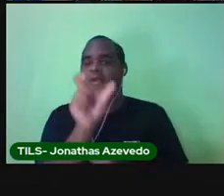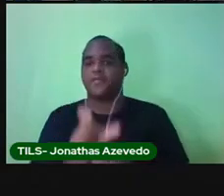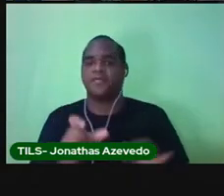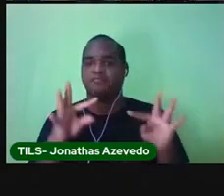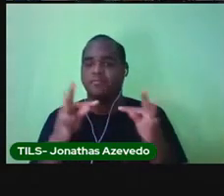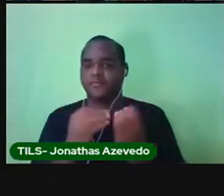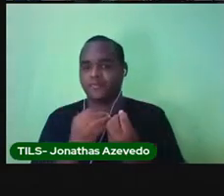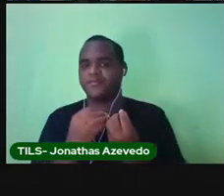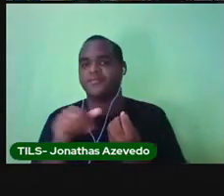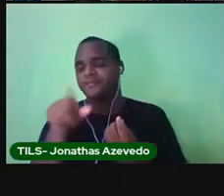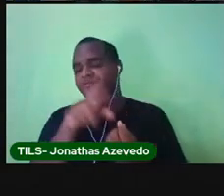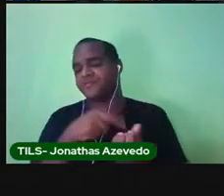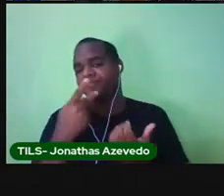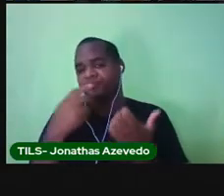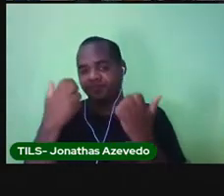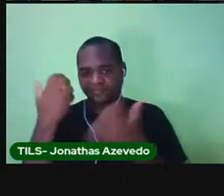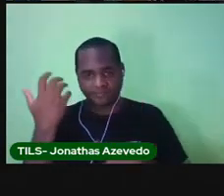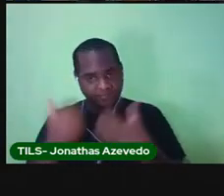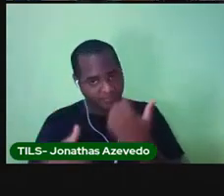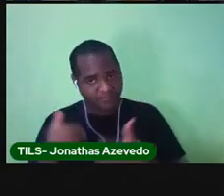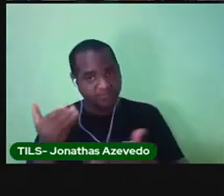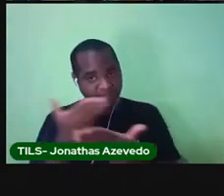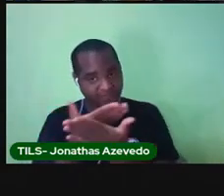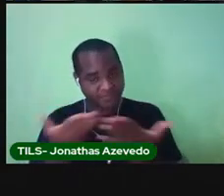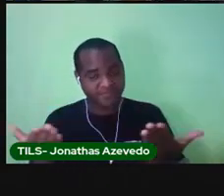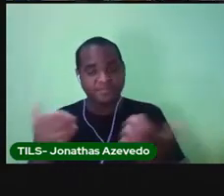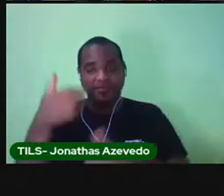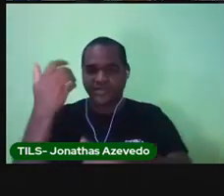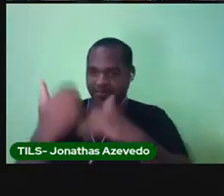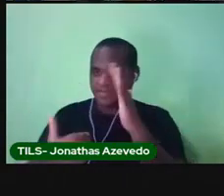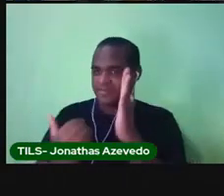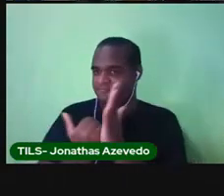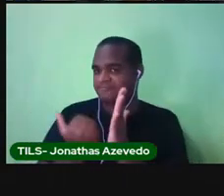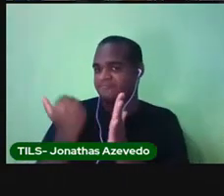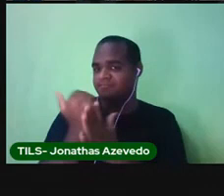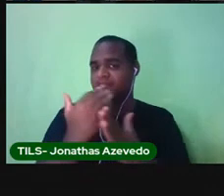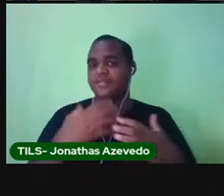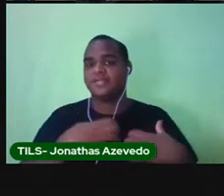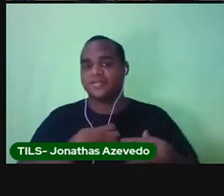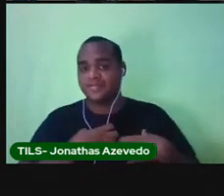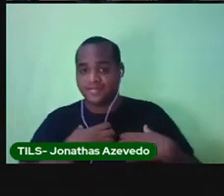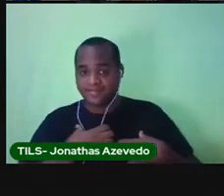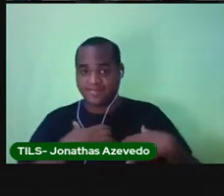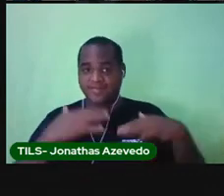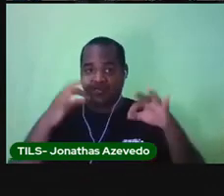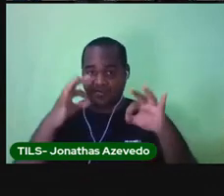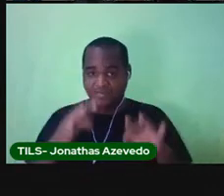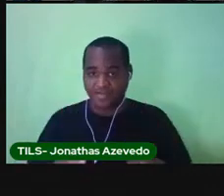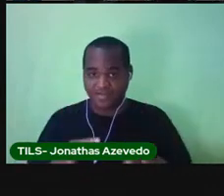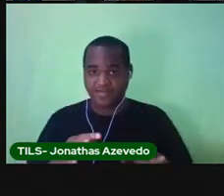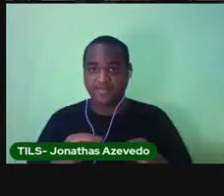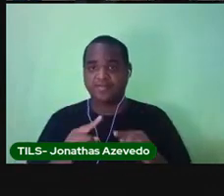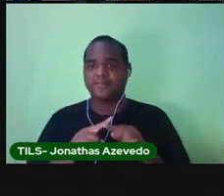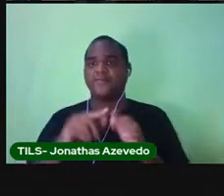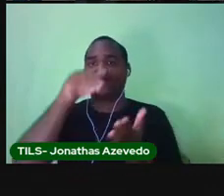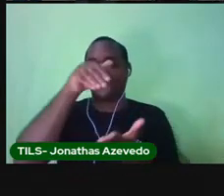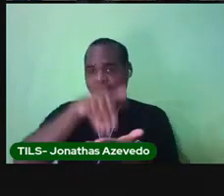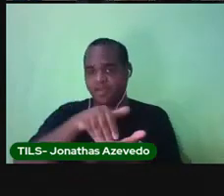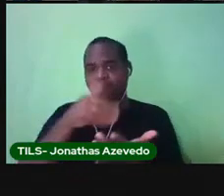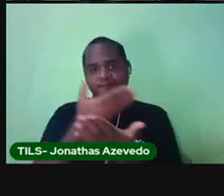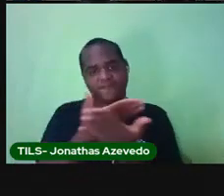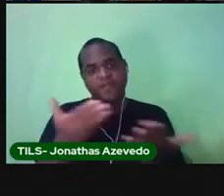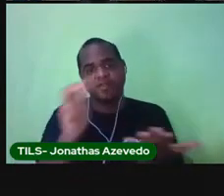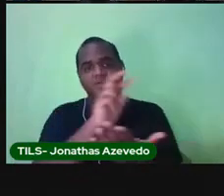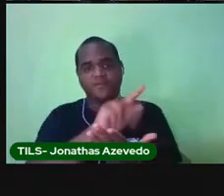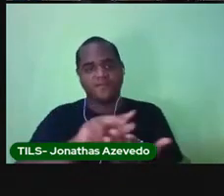aquilo que explica pra gente o sentido, certo? E a finalidade das coisas.